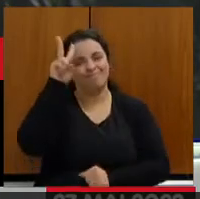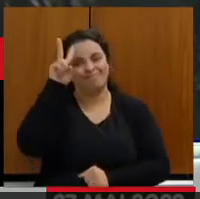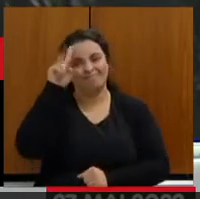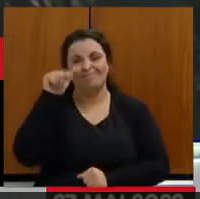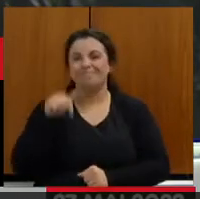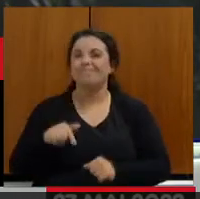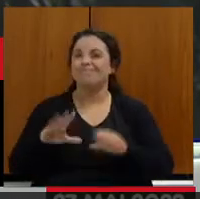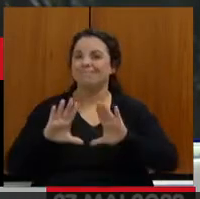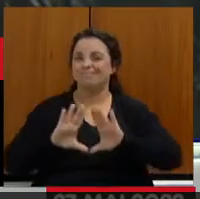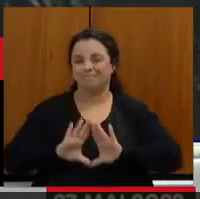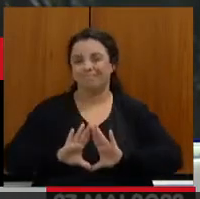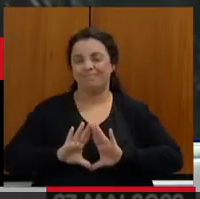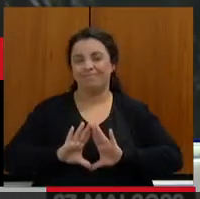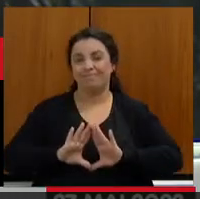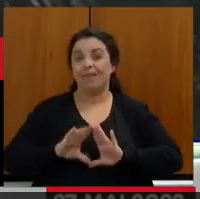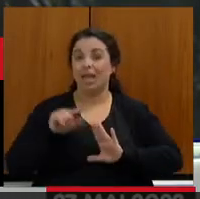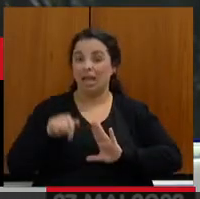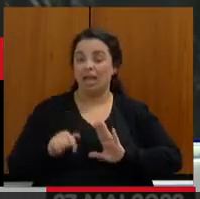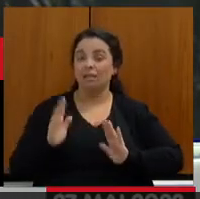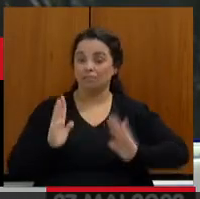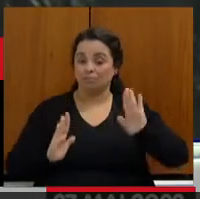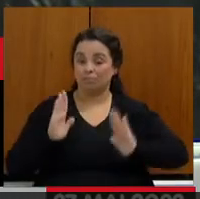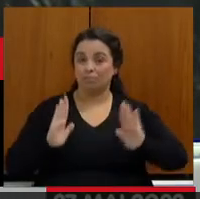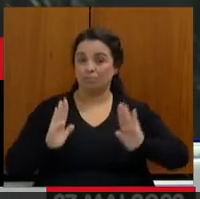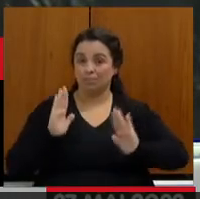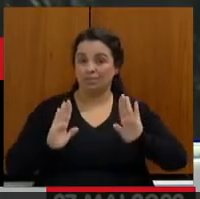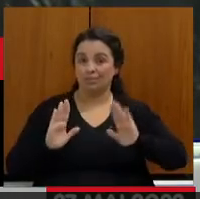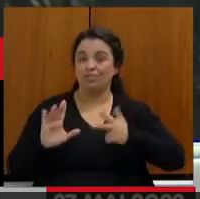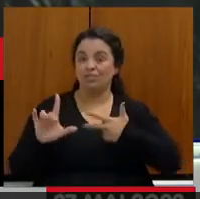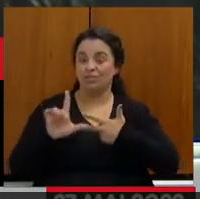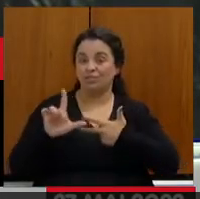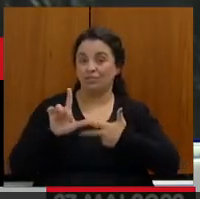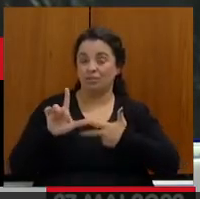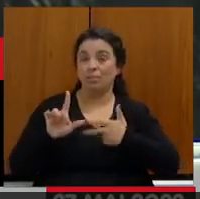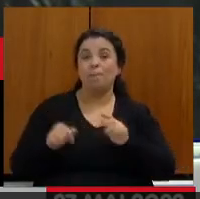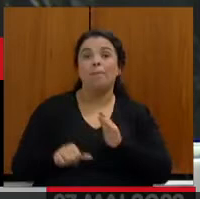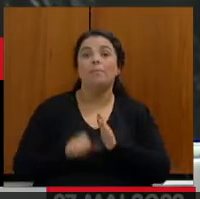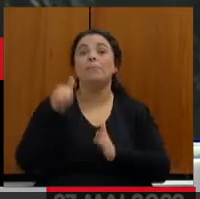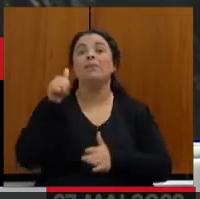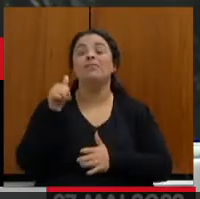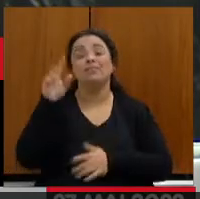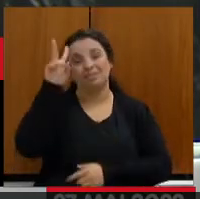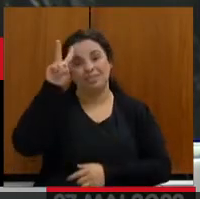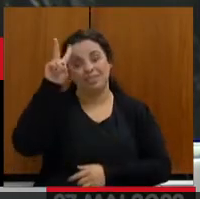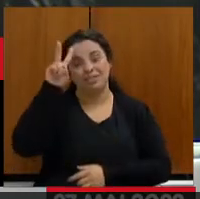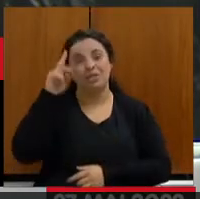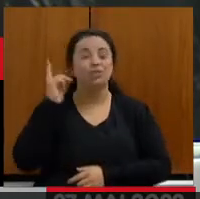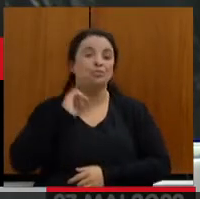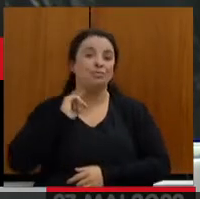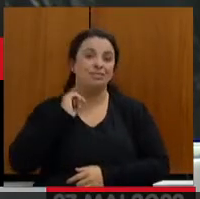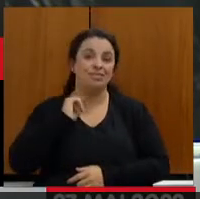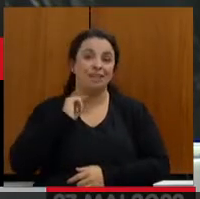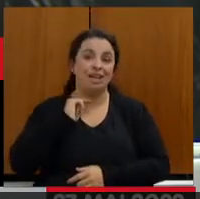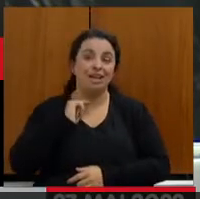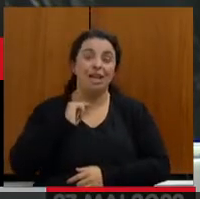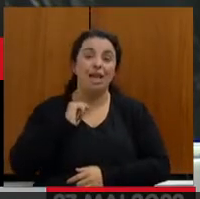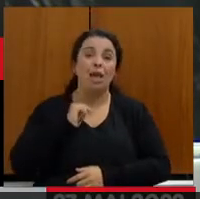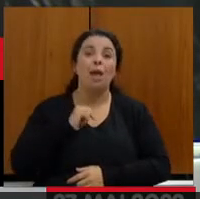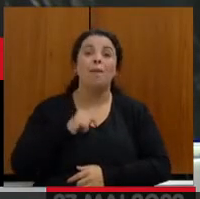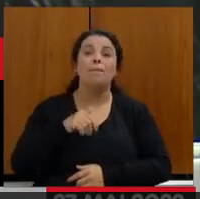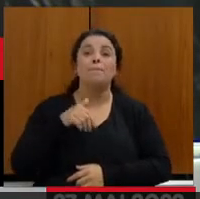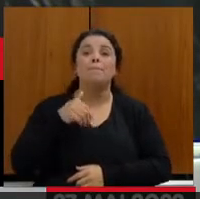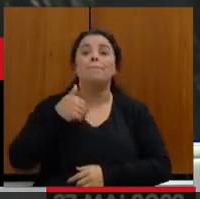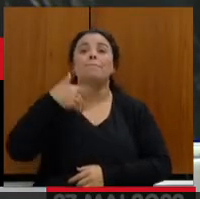nesta legislatura que pela primeira vez na história de Minas Gerais elegeu o maior número de